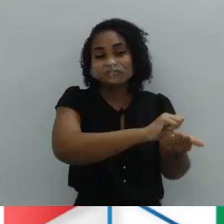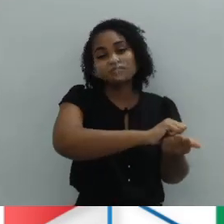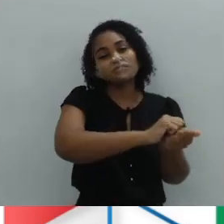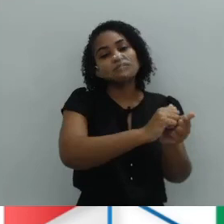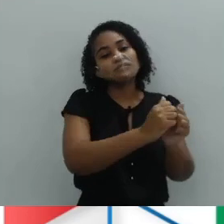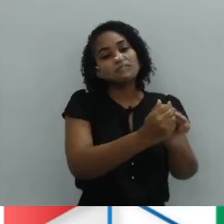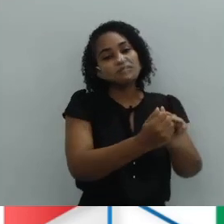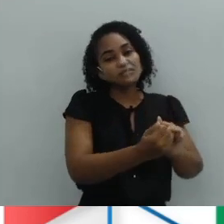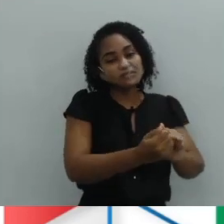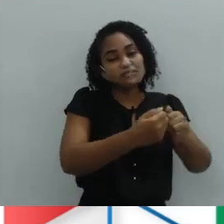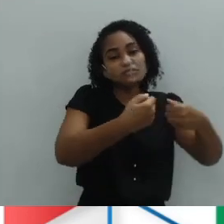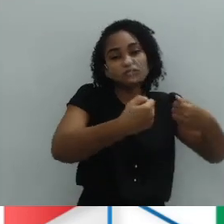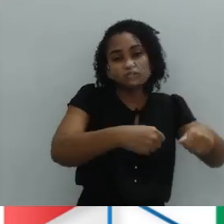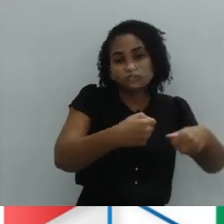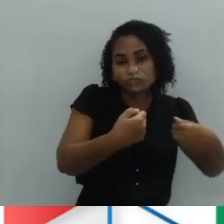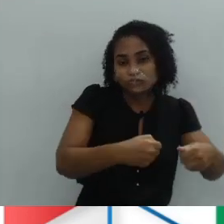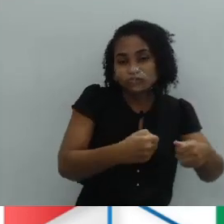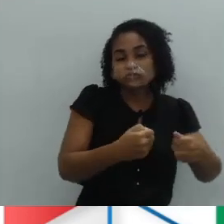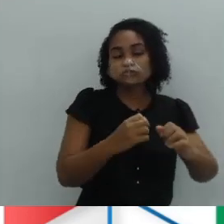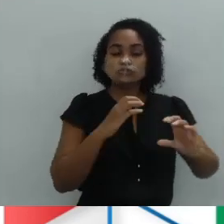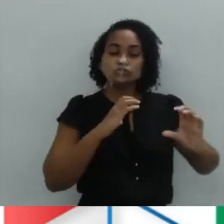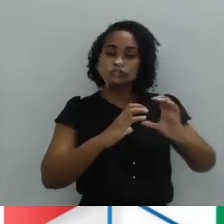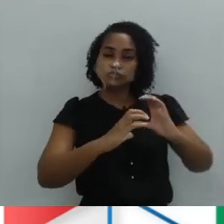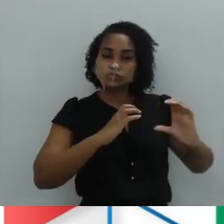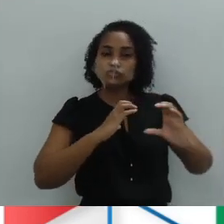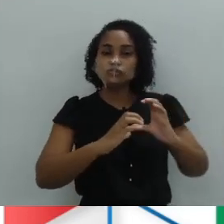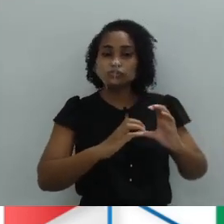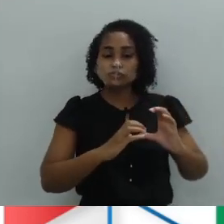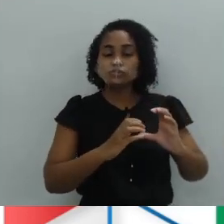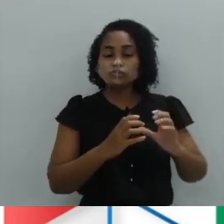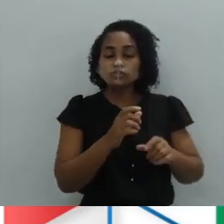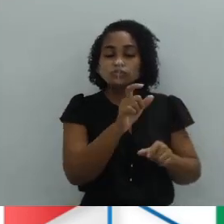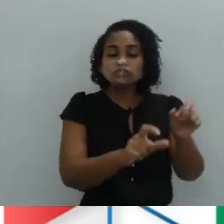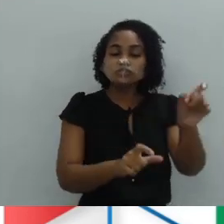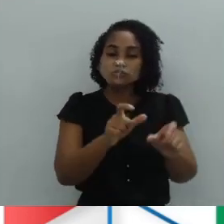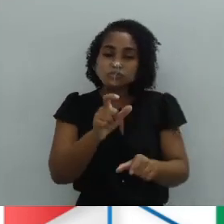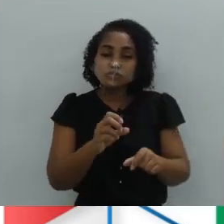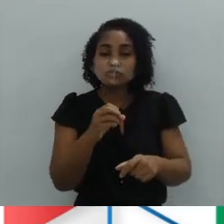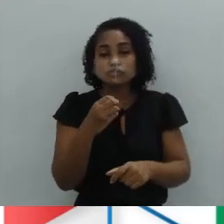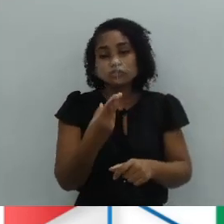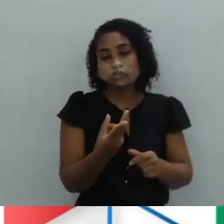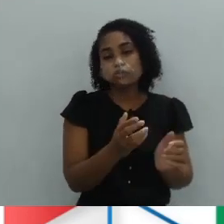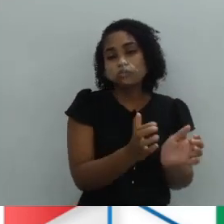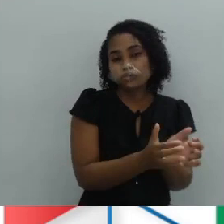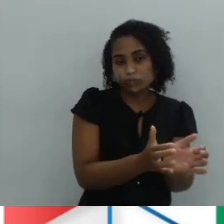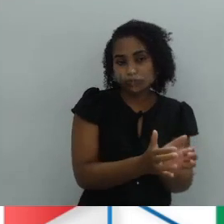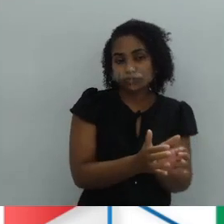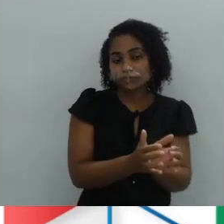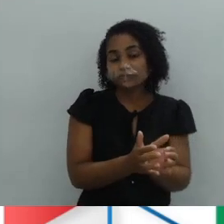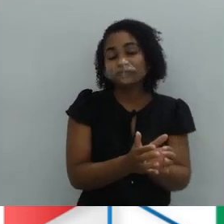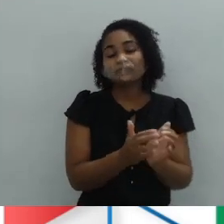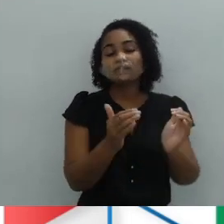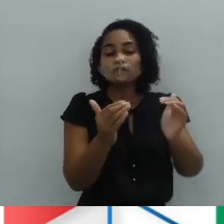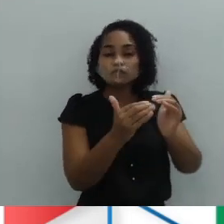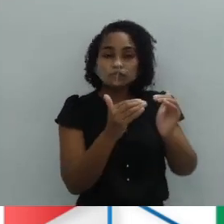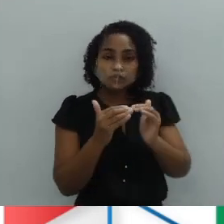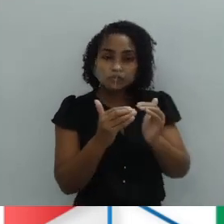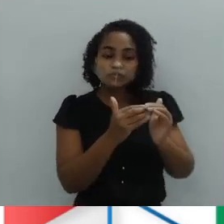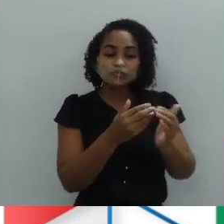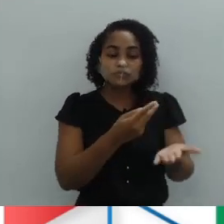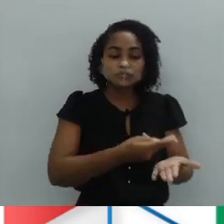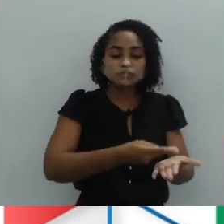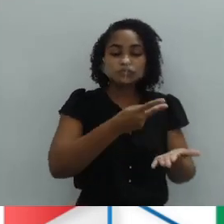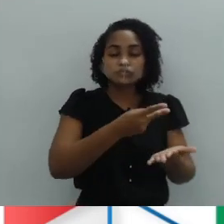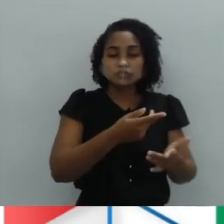adaptam às necessidades comunicacionais dos indivíduos ou dos grupos. De acordo com a